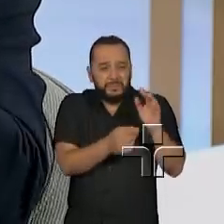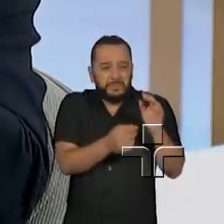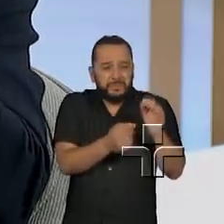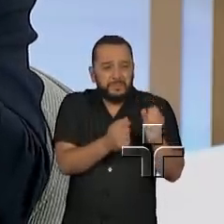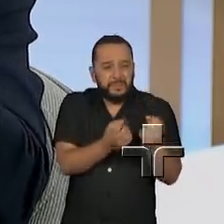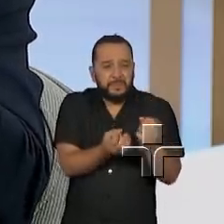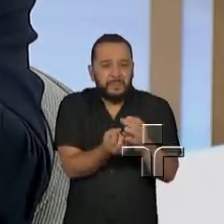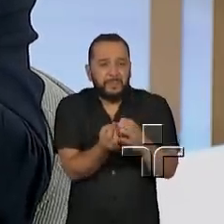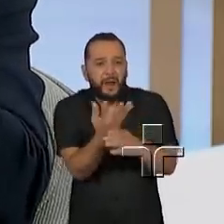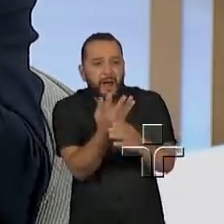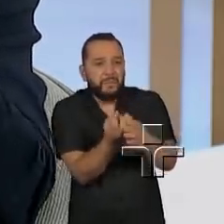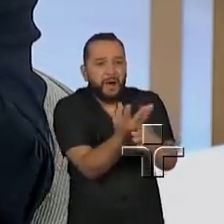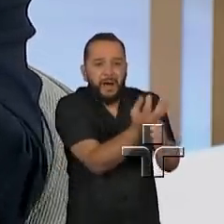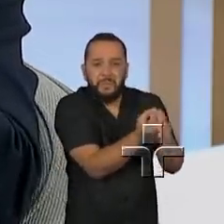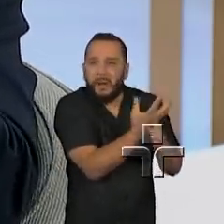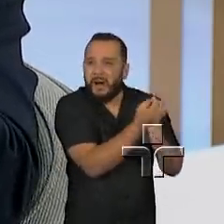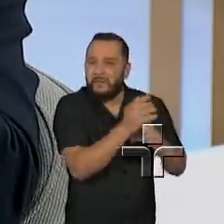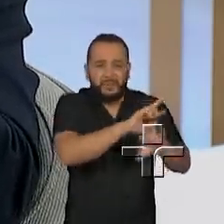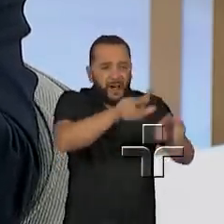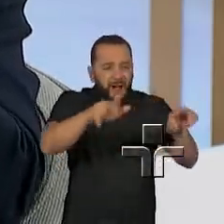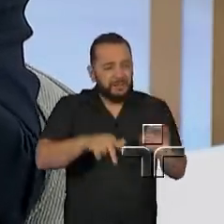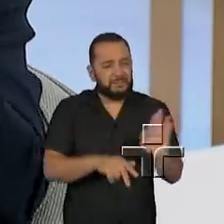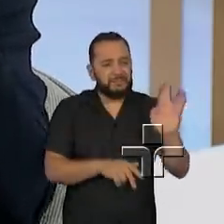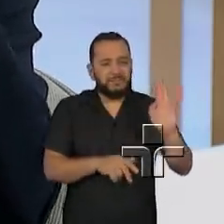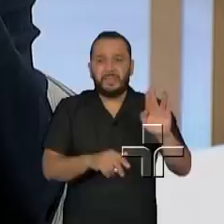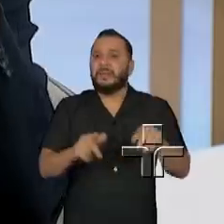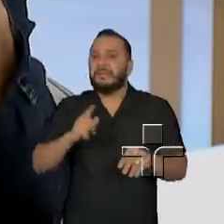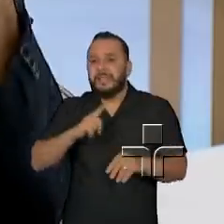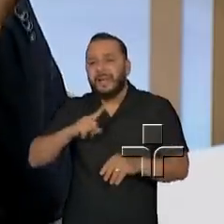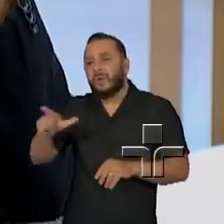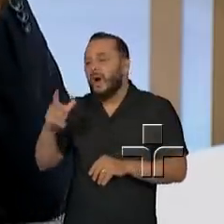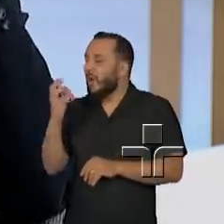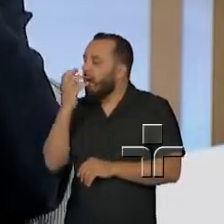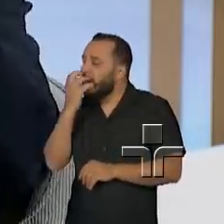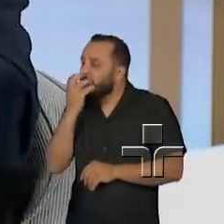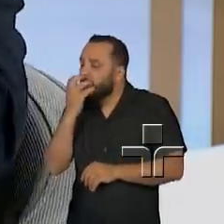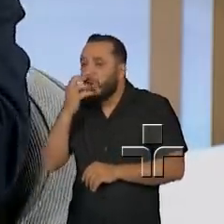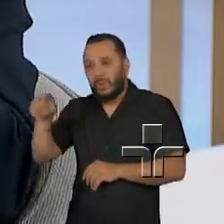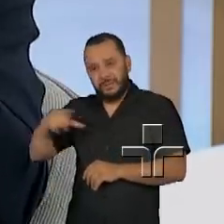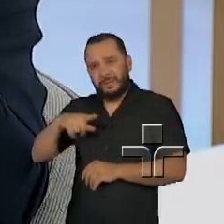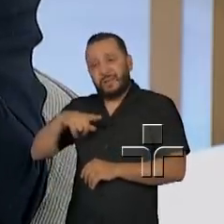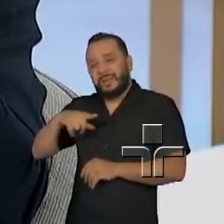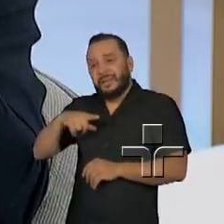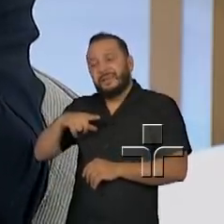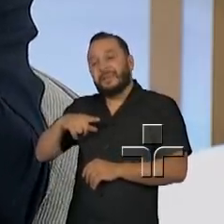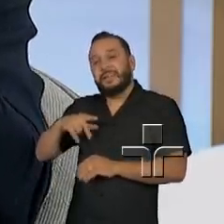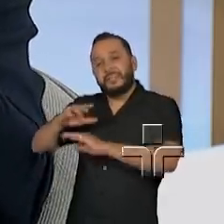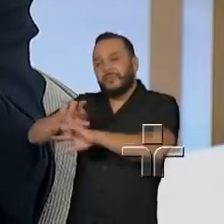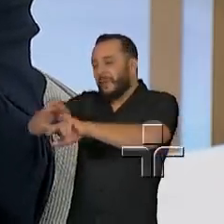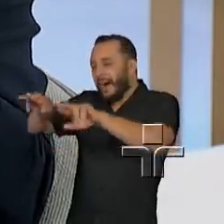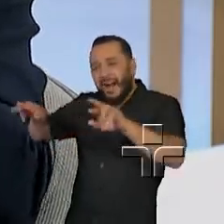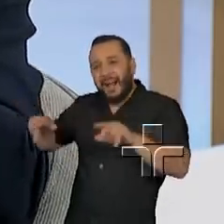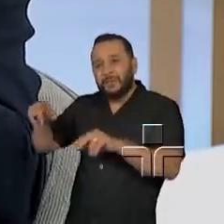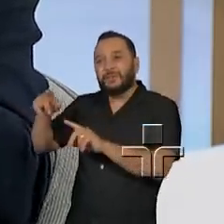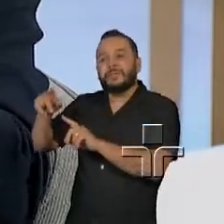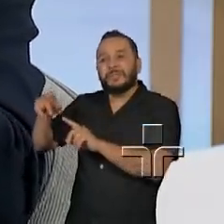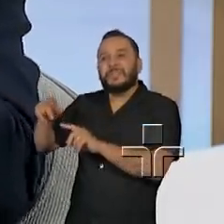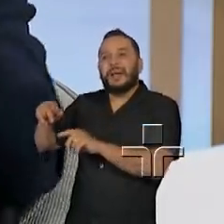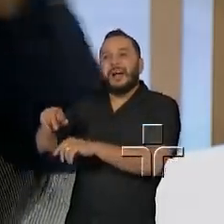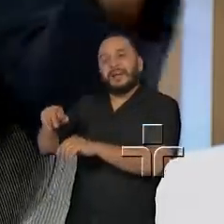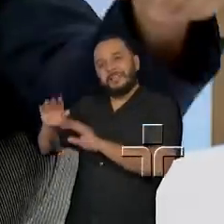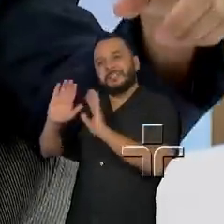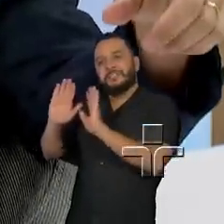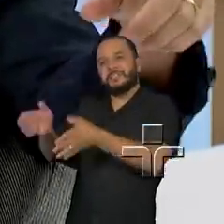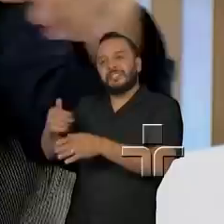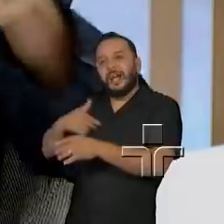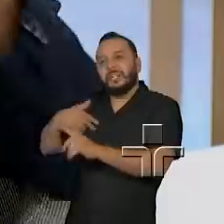de 1000 raças de cachorro, um é para cuidar da sua criança, outro é para proteger a sua casa, outro é para levar uísque para o cara que caiu na avalanche. E você não usa o São Bernardo